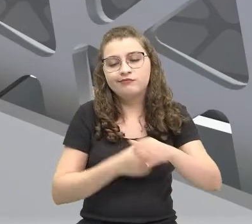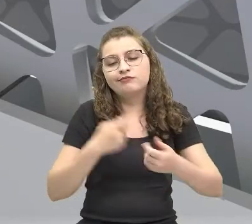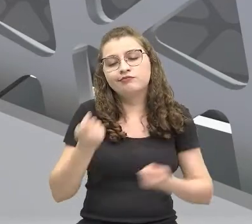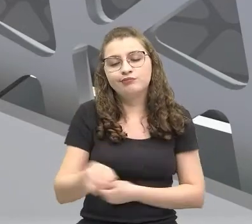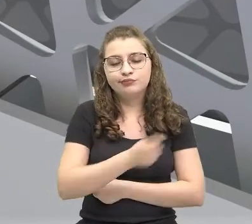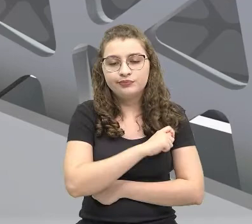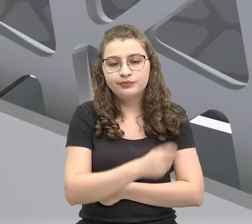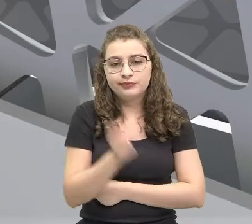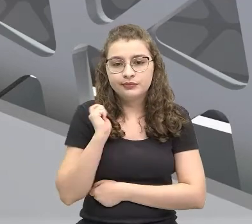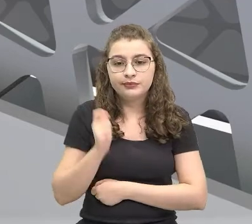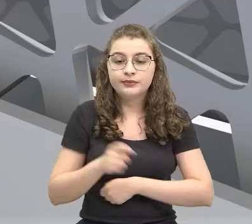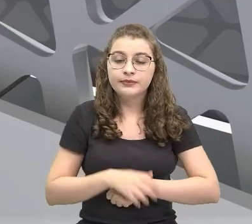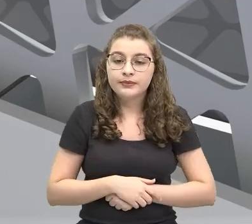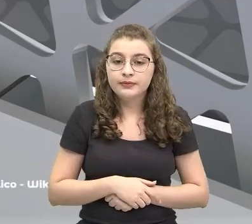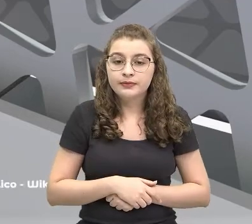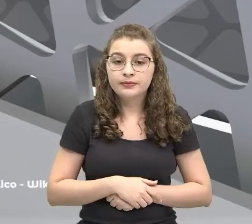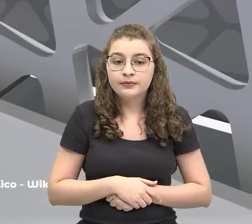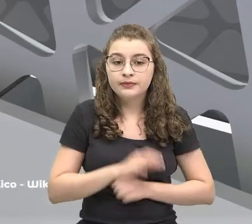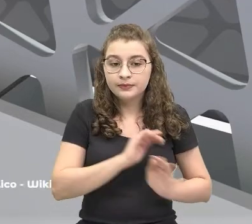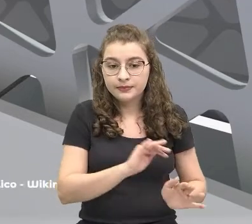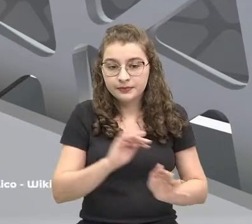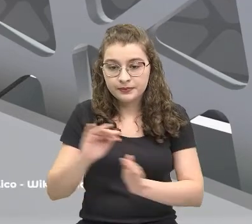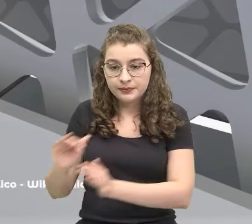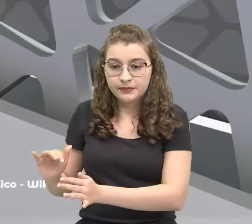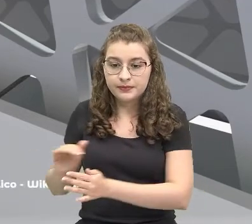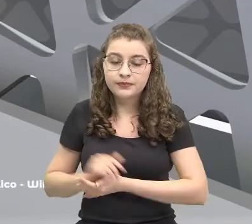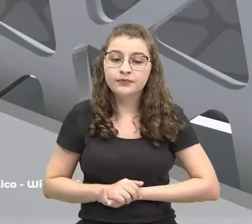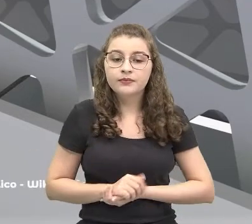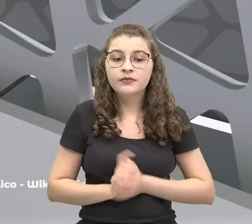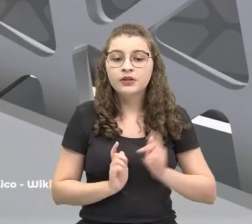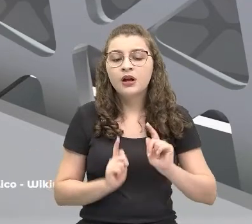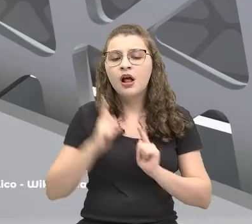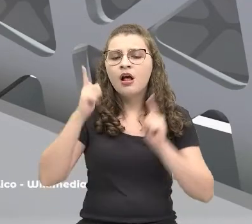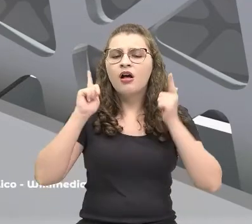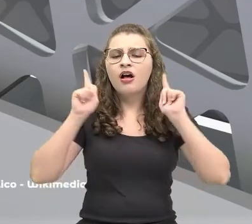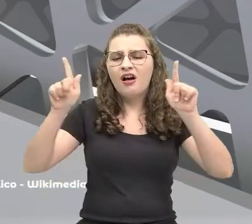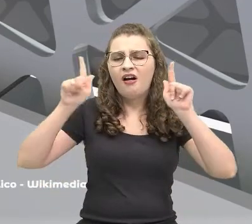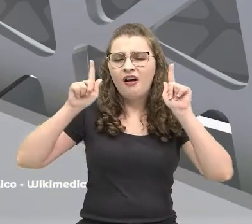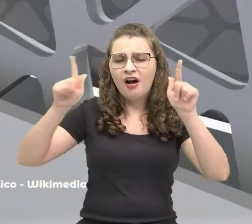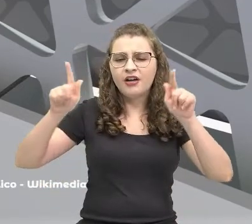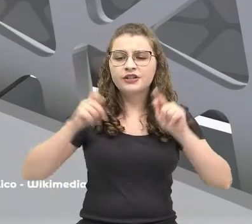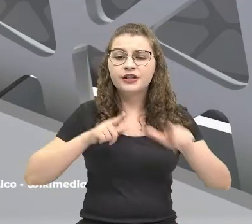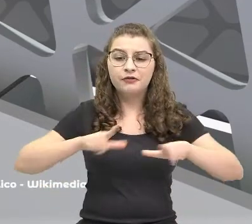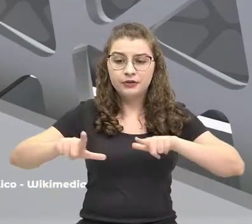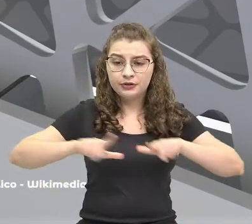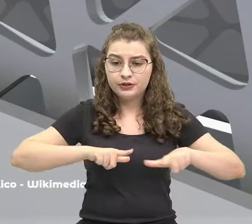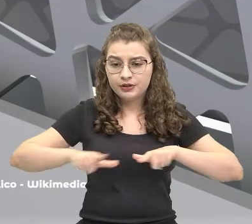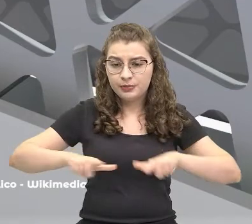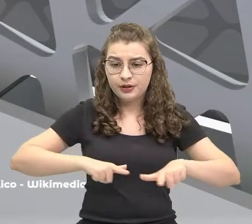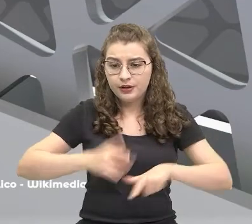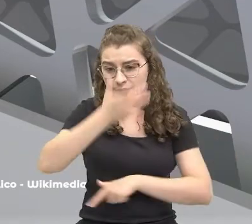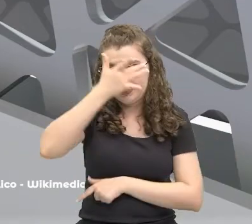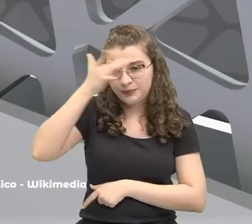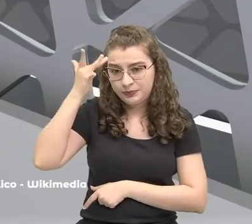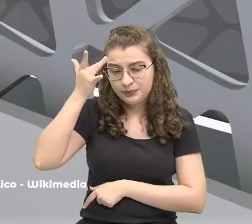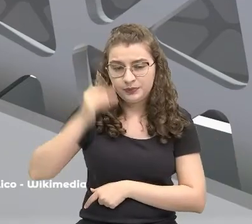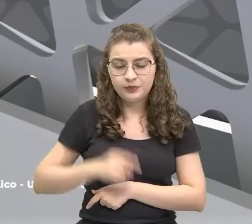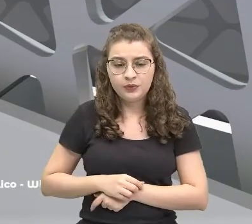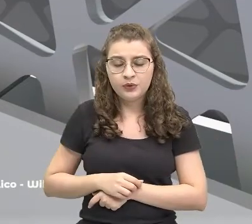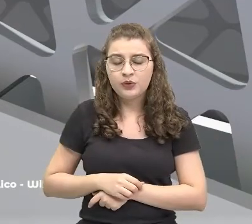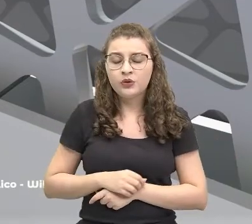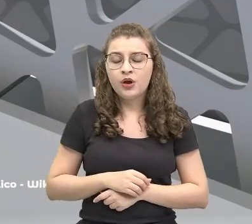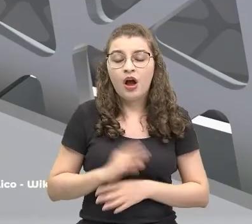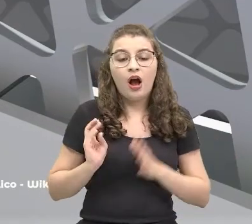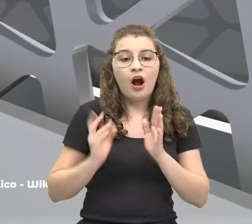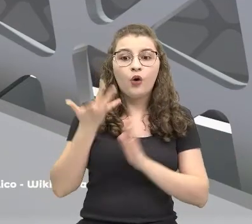da Chibata. Vamos falar das greves operárias, isso mesmo. Em 1917 ocorre uma grande